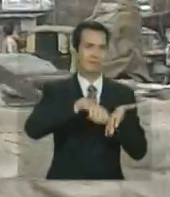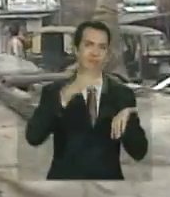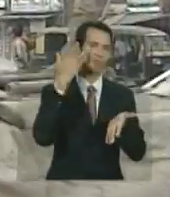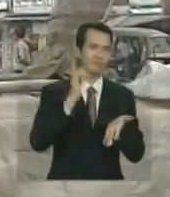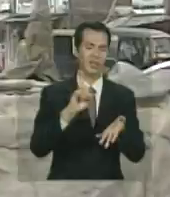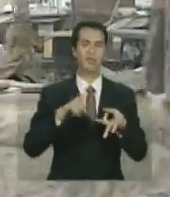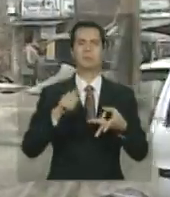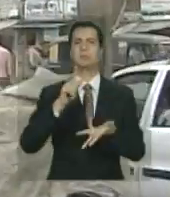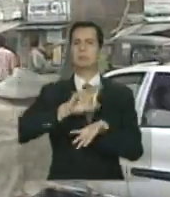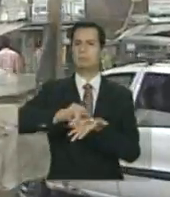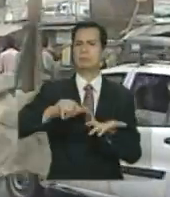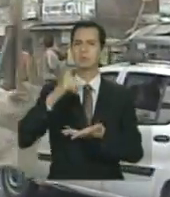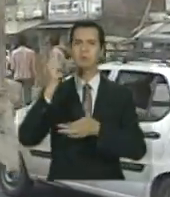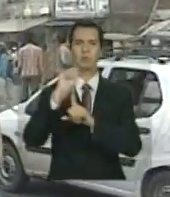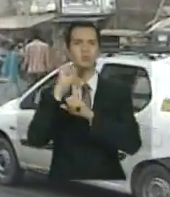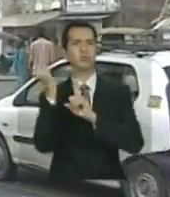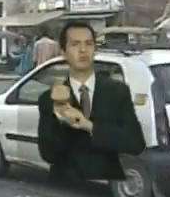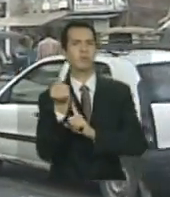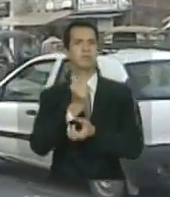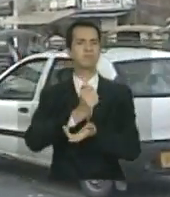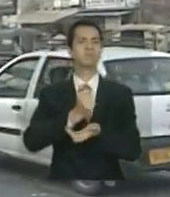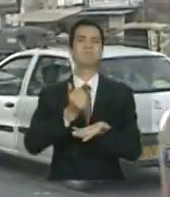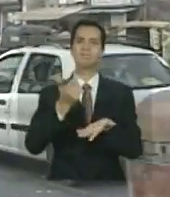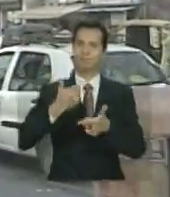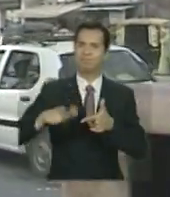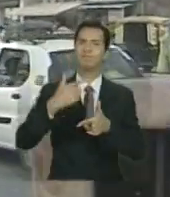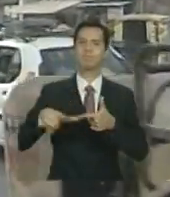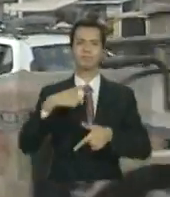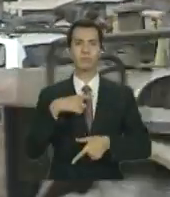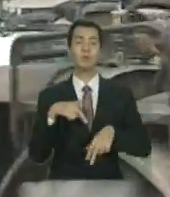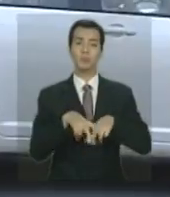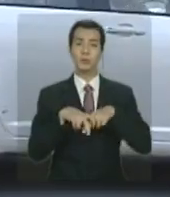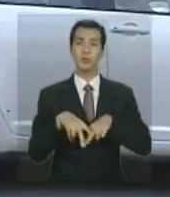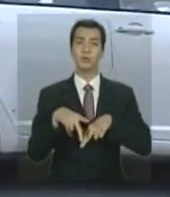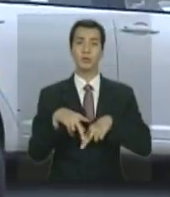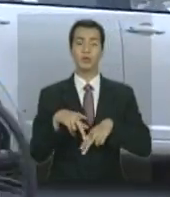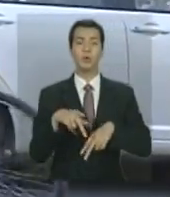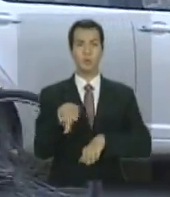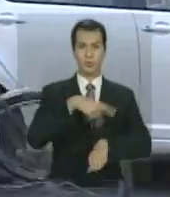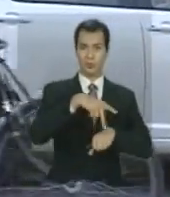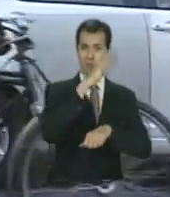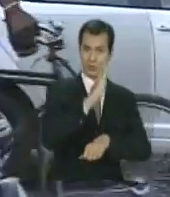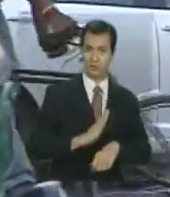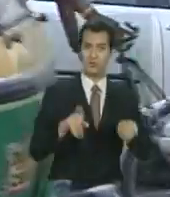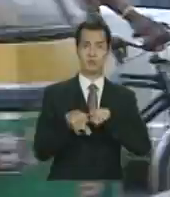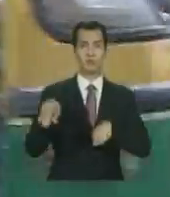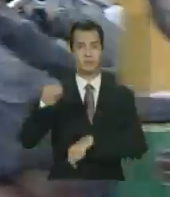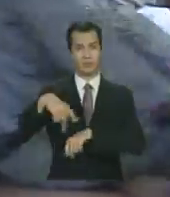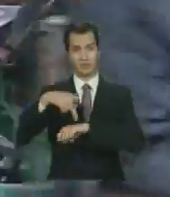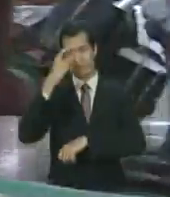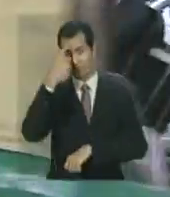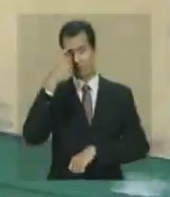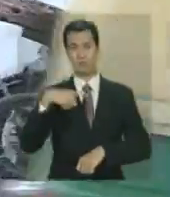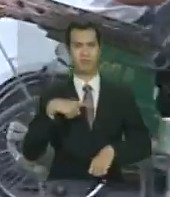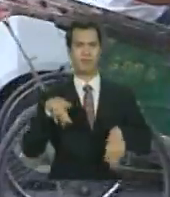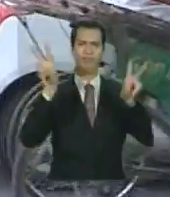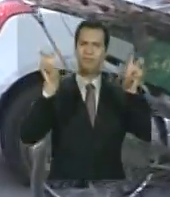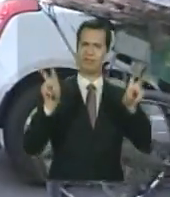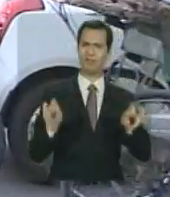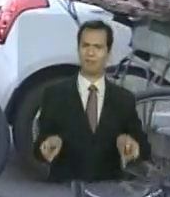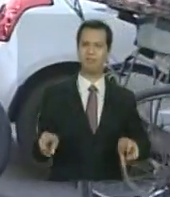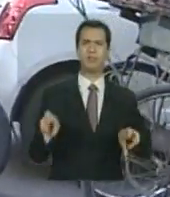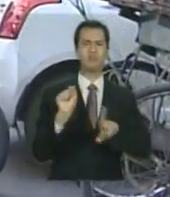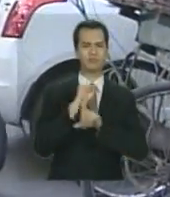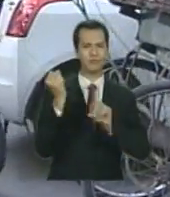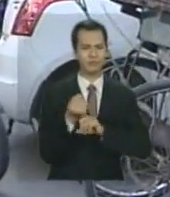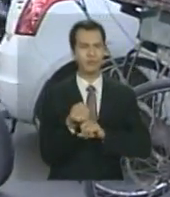sociais. Por isso, nós temos muitos assuntos onde nós podemos